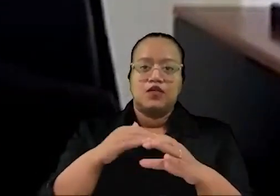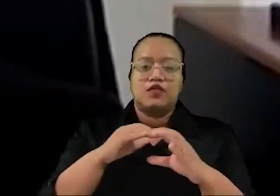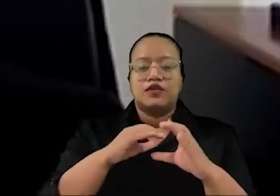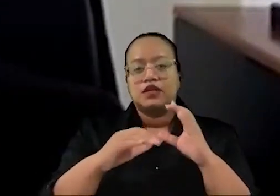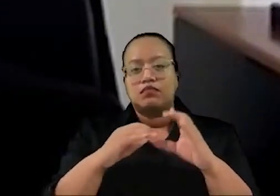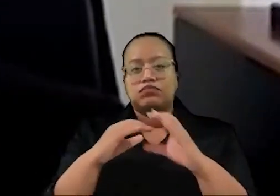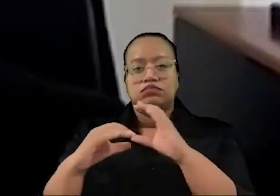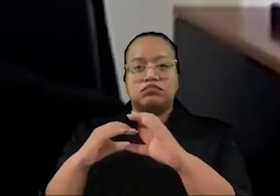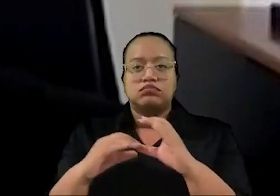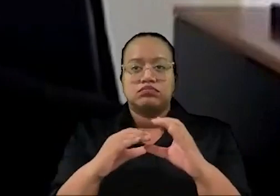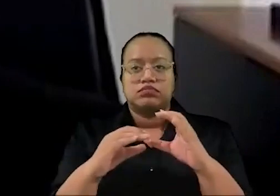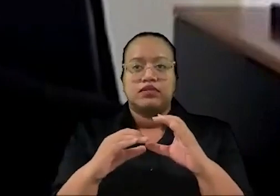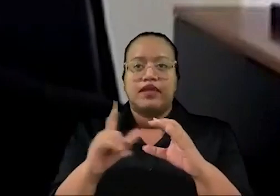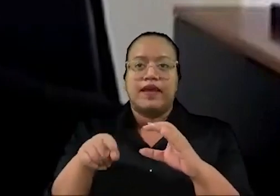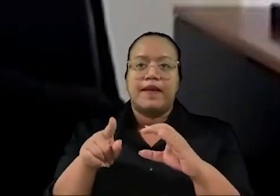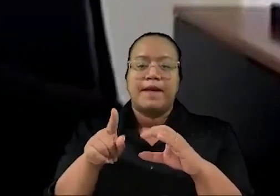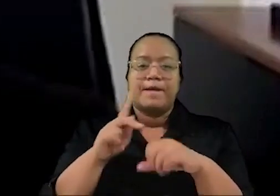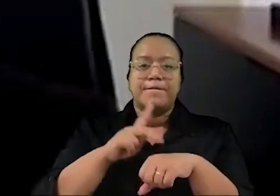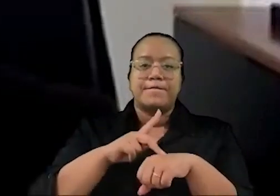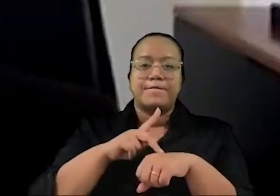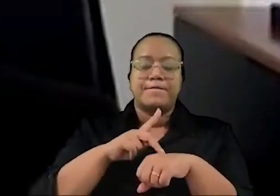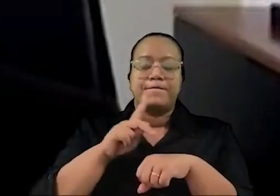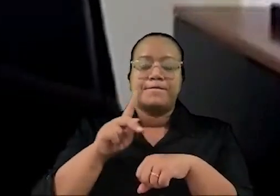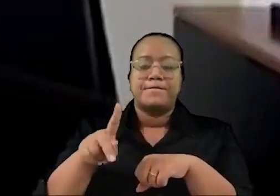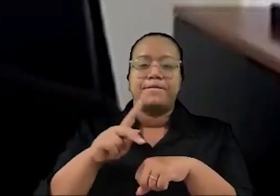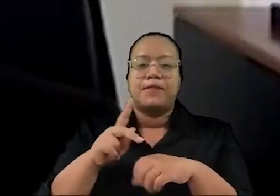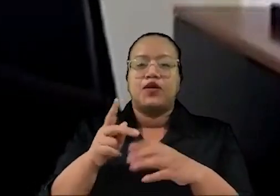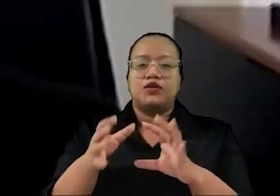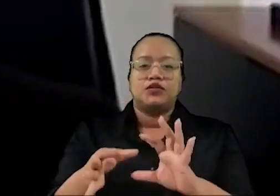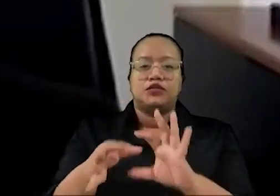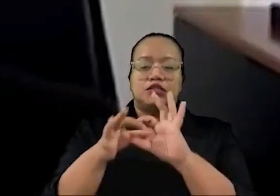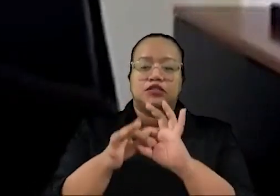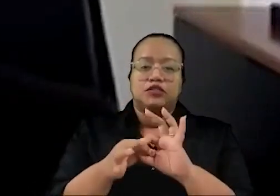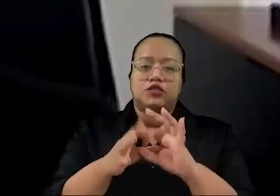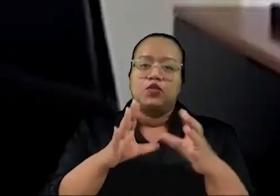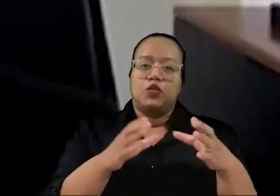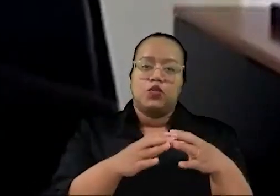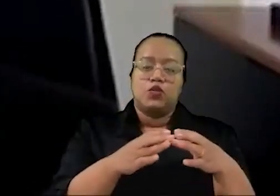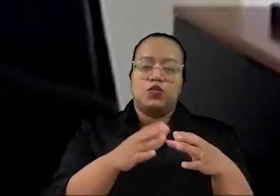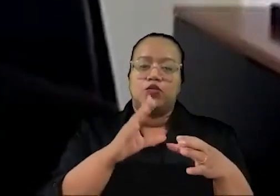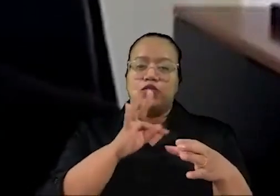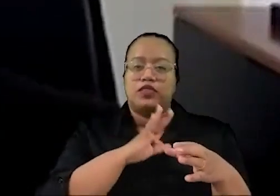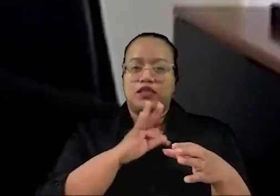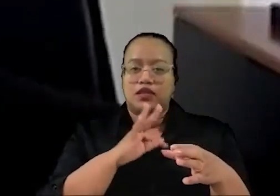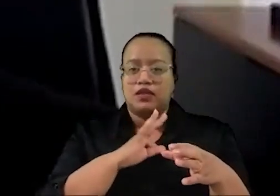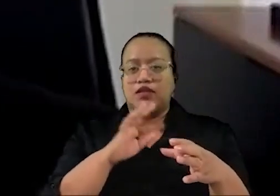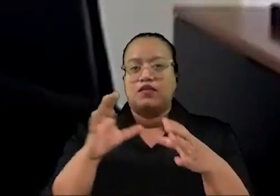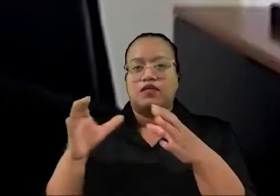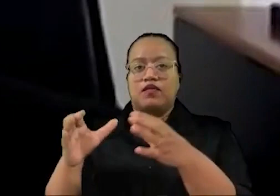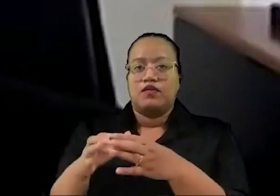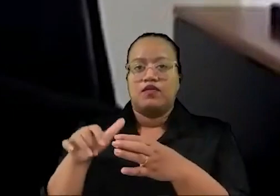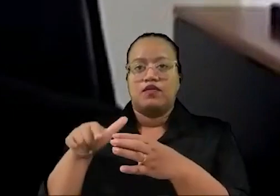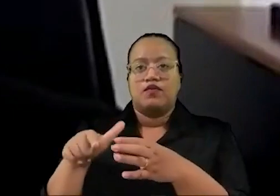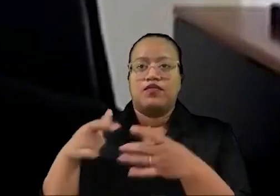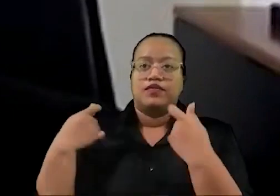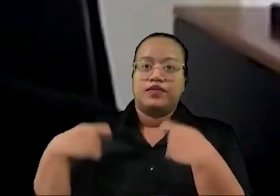de ligação entre as equipes técnicas e as pessoas que, de fato, conhecem as necessidades dos usuários, né? Então, essa figura